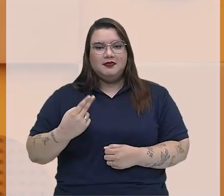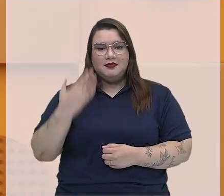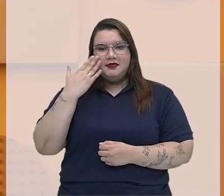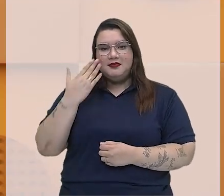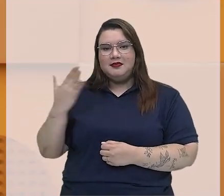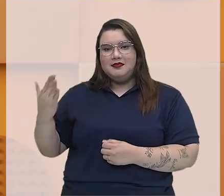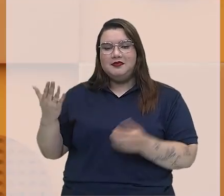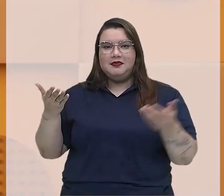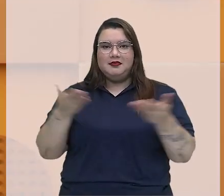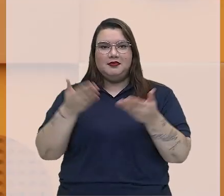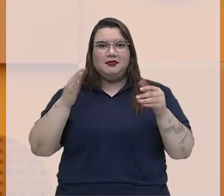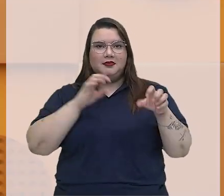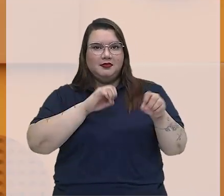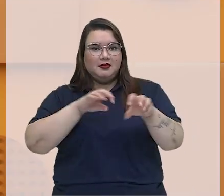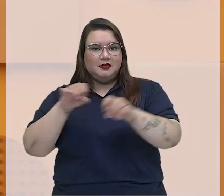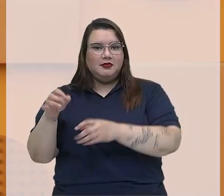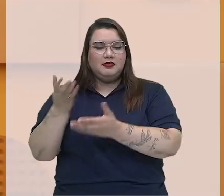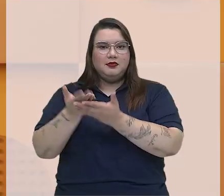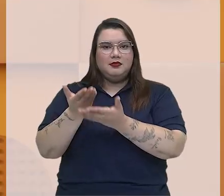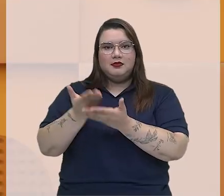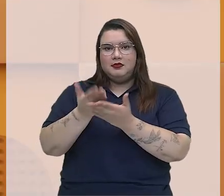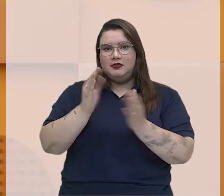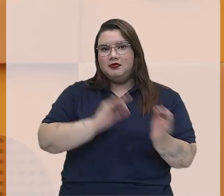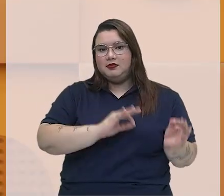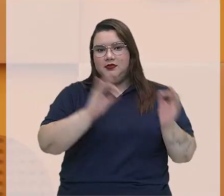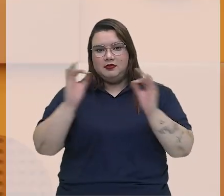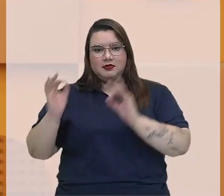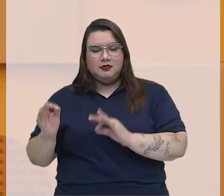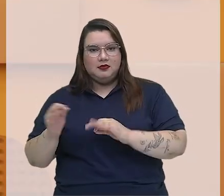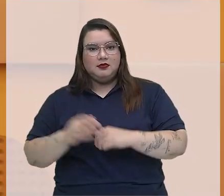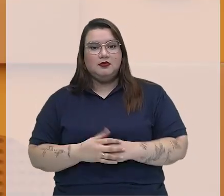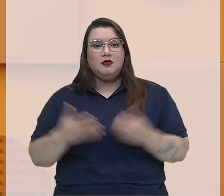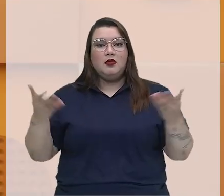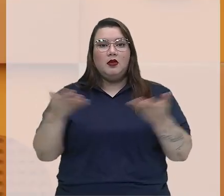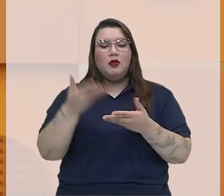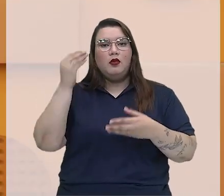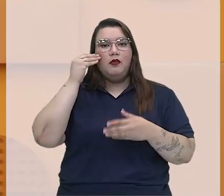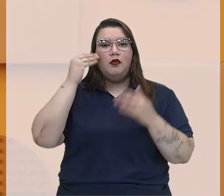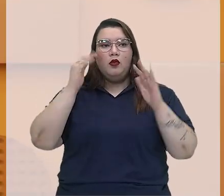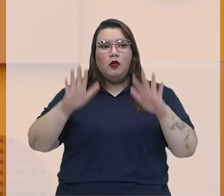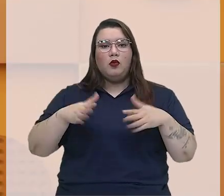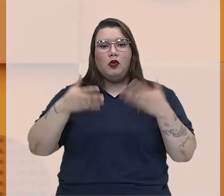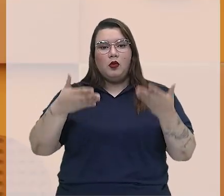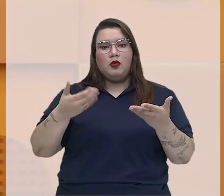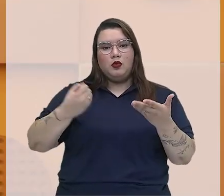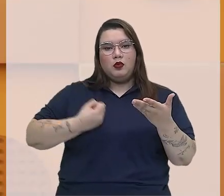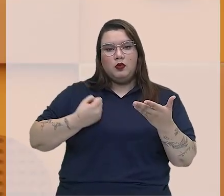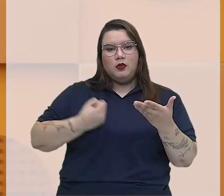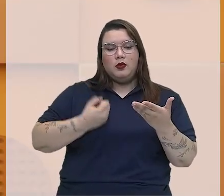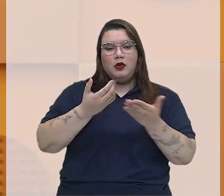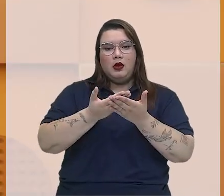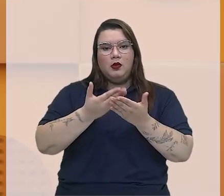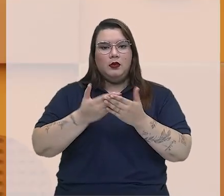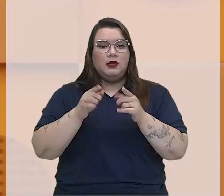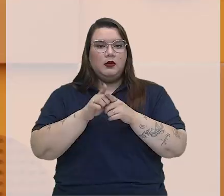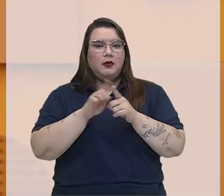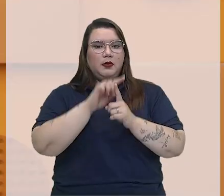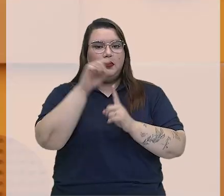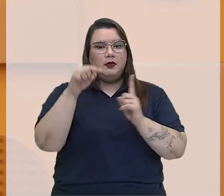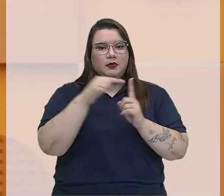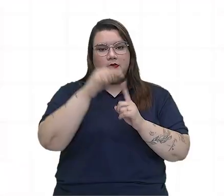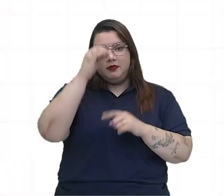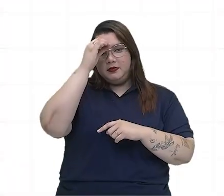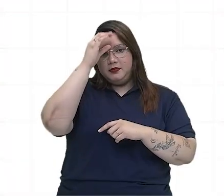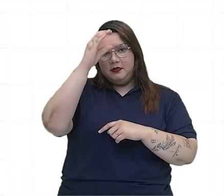Juliana e estarei acompanhando vocês ao longo deste momento geográfico. Vamos agora verificar o número e o nosso objeto de